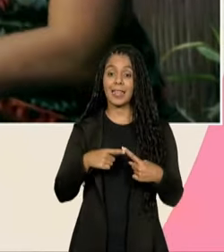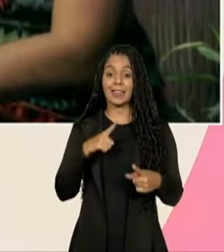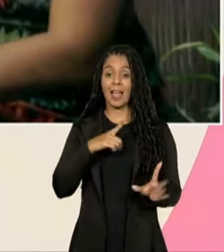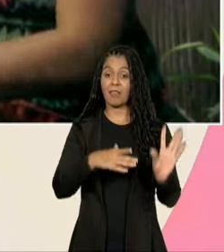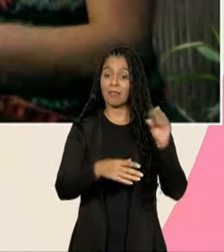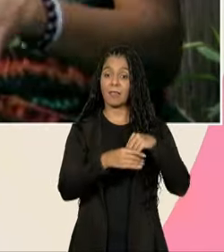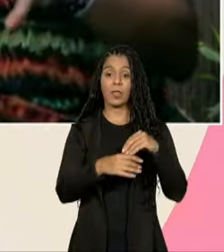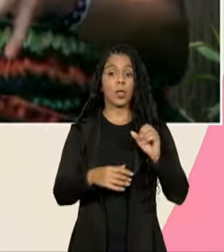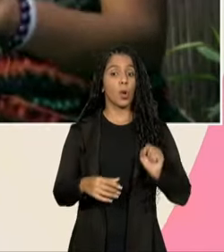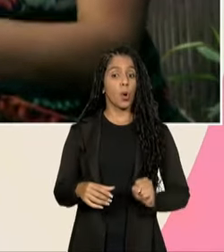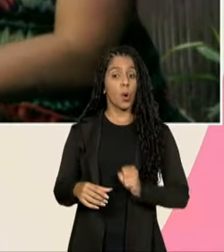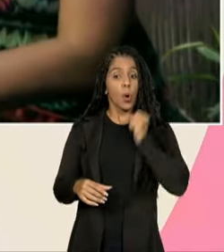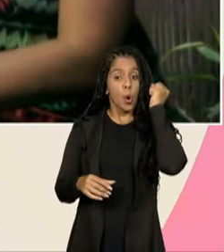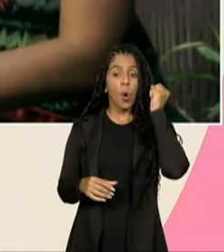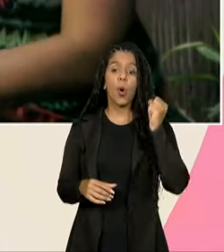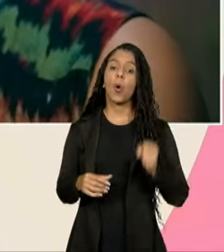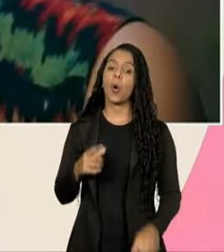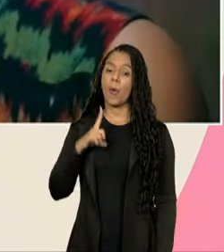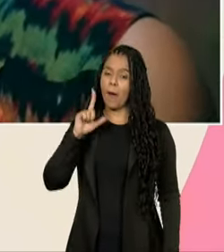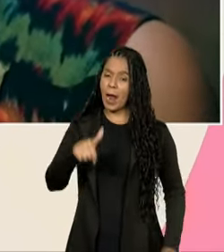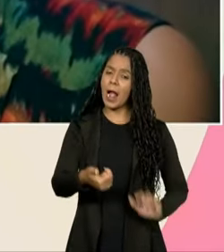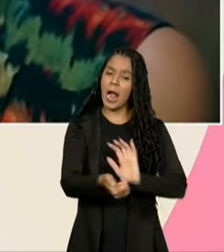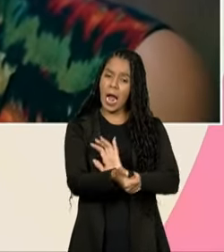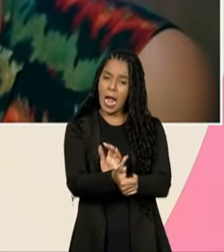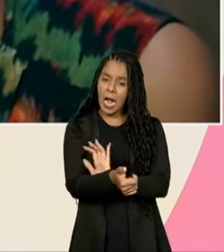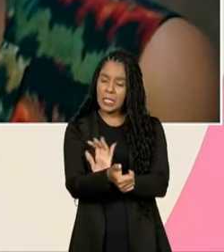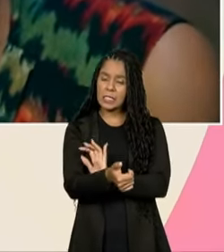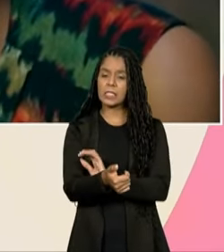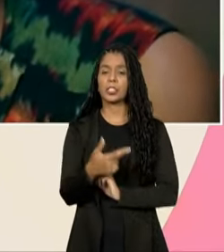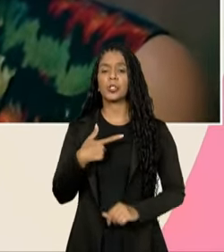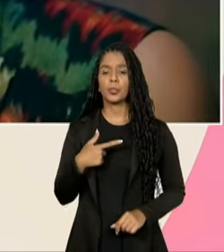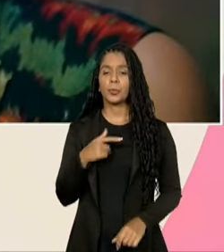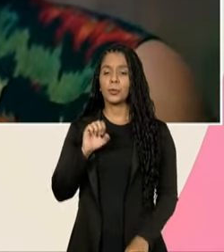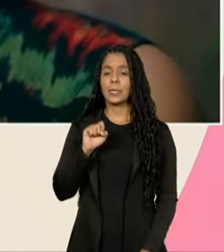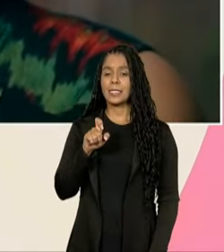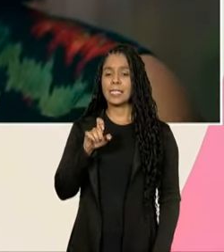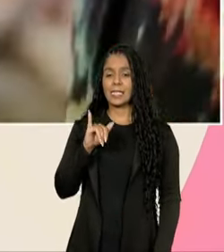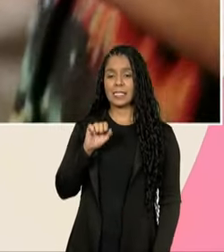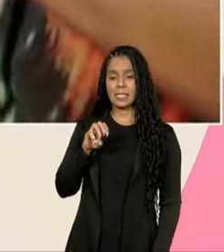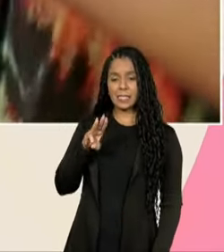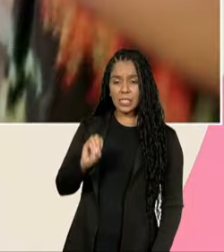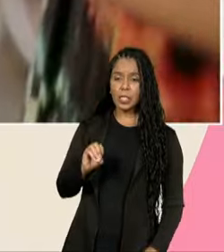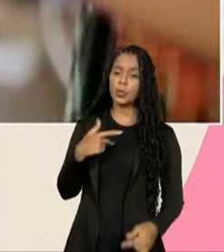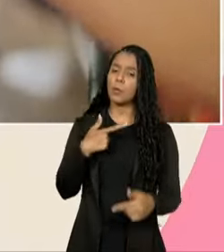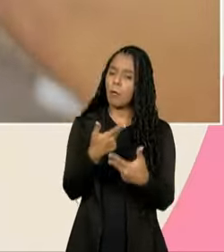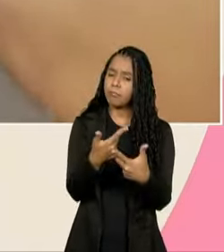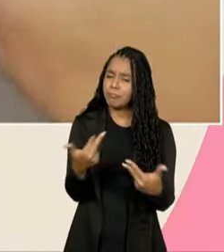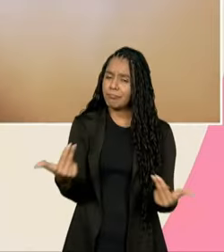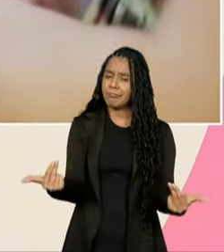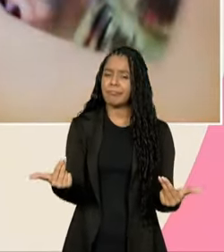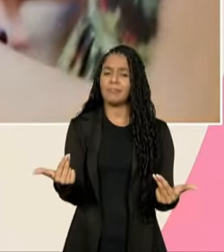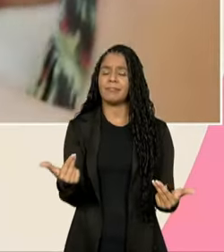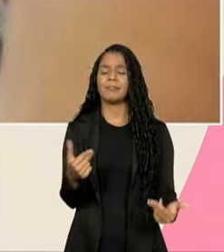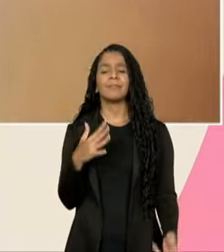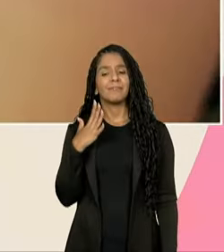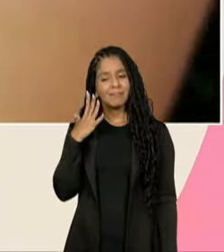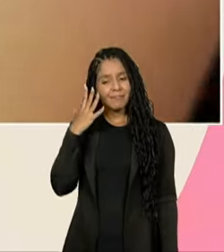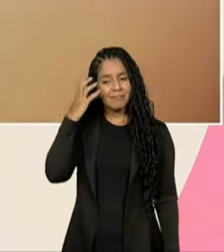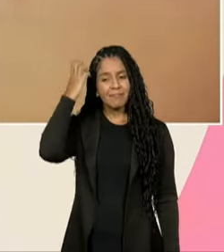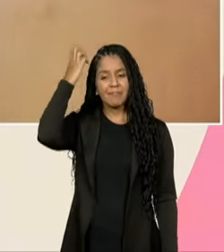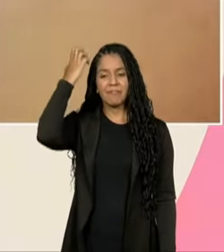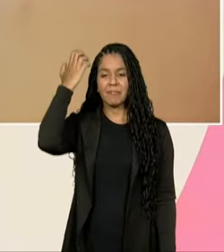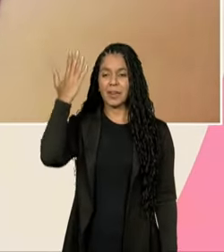sim. atravessada por machismo, racismo, né, sexismo. Eu acho que, sabe, a Marielle,